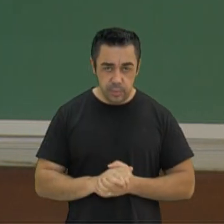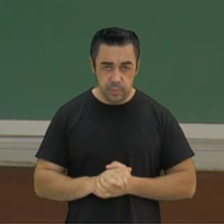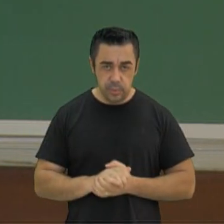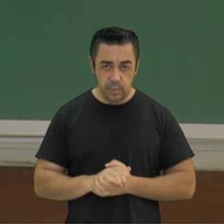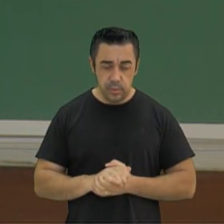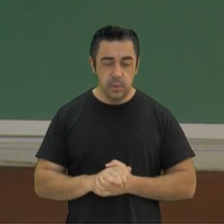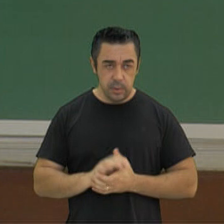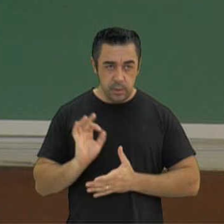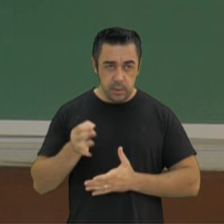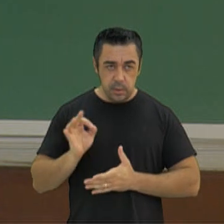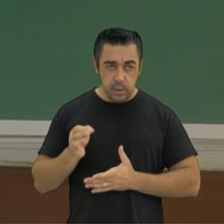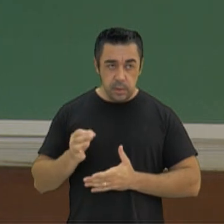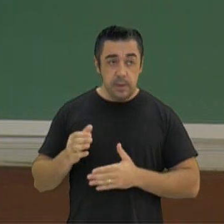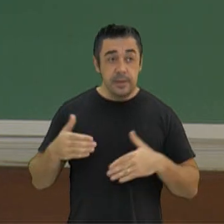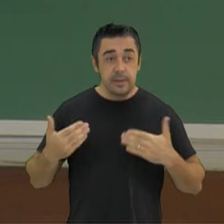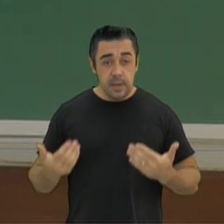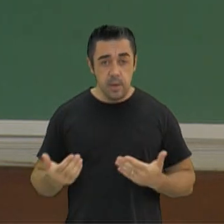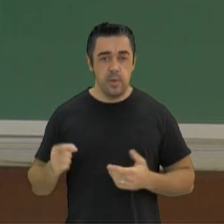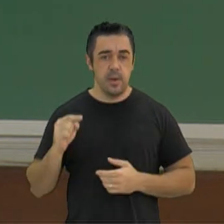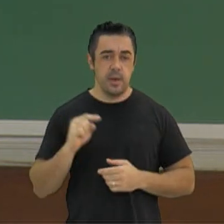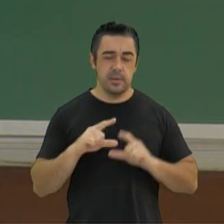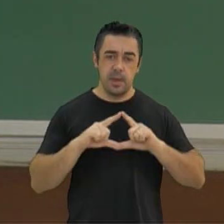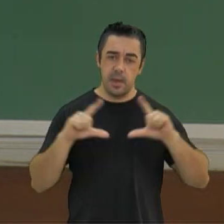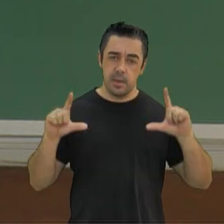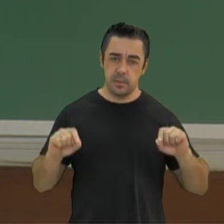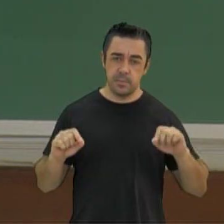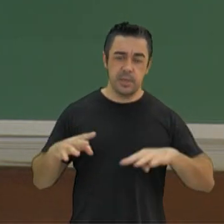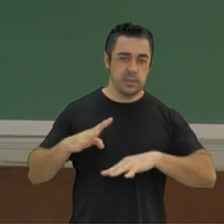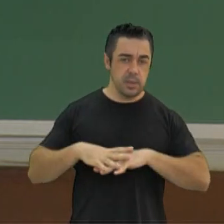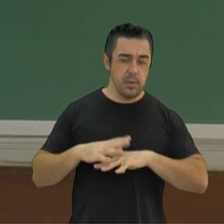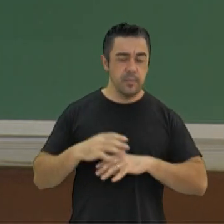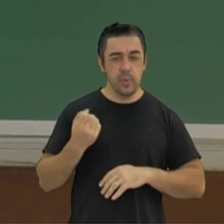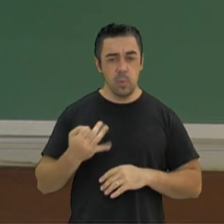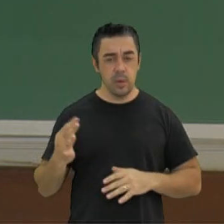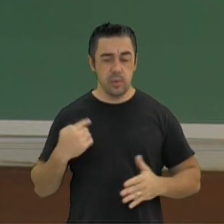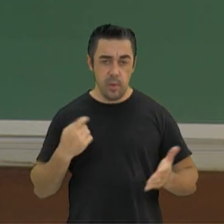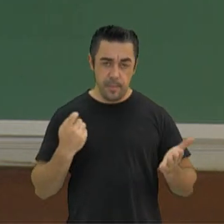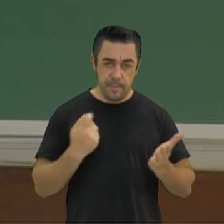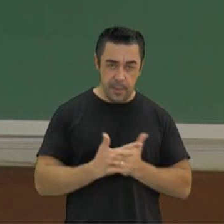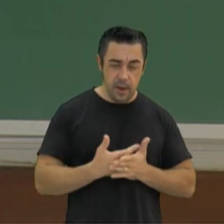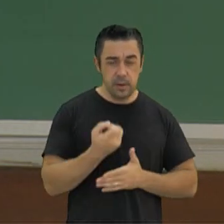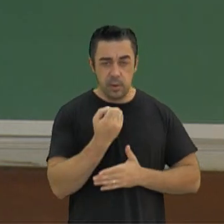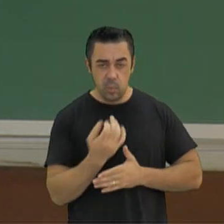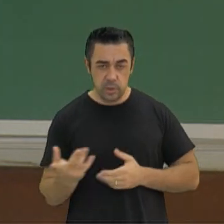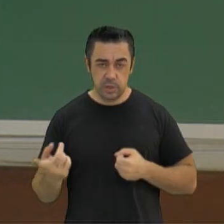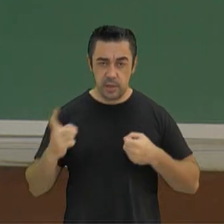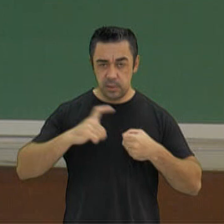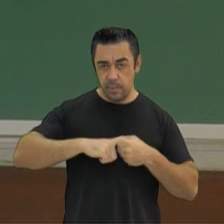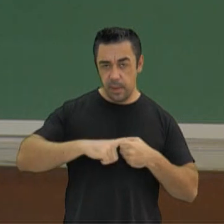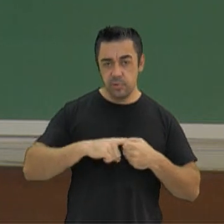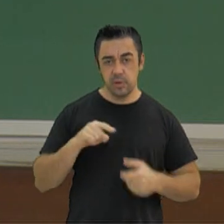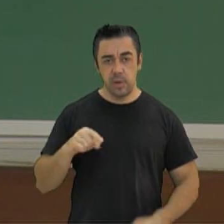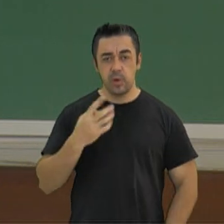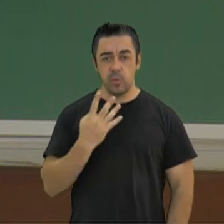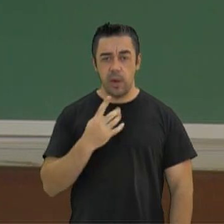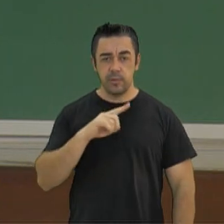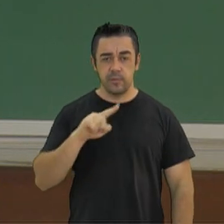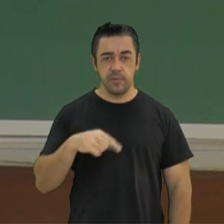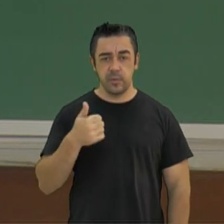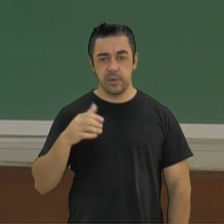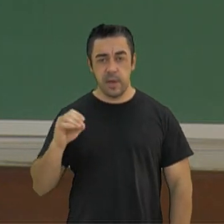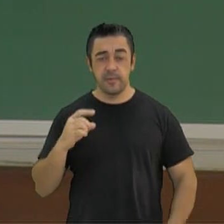de combustível adquirida. Então, a expressão que me dá o preço em função da quantidade é o quê? R$